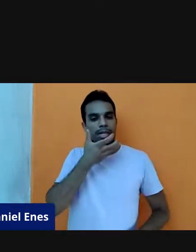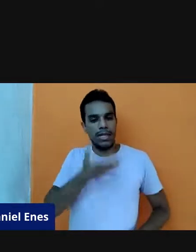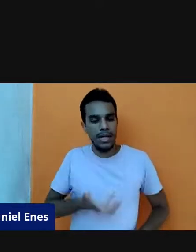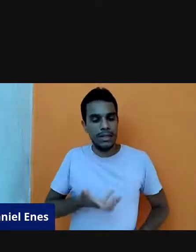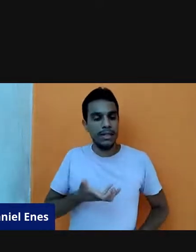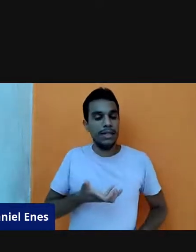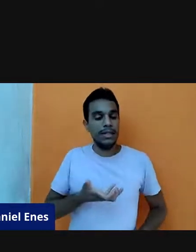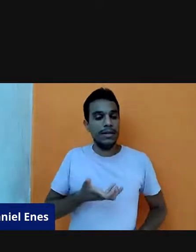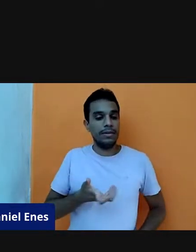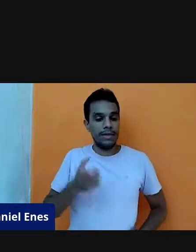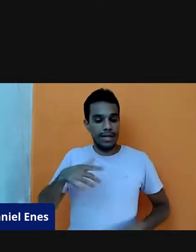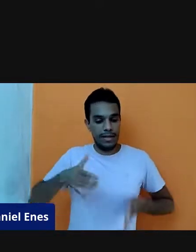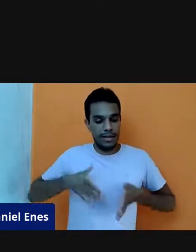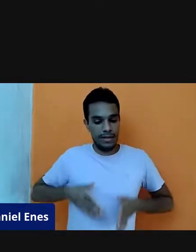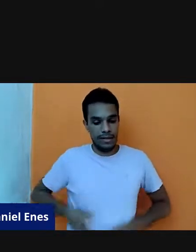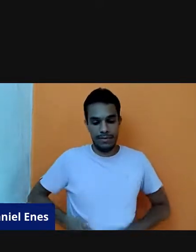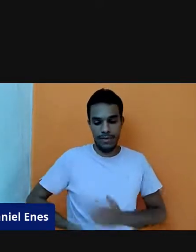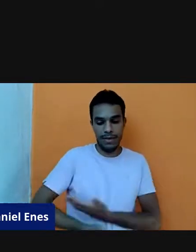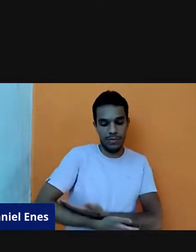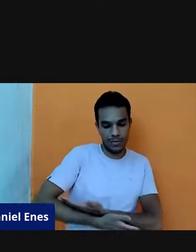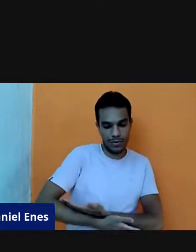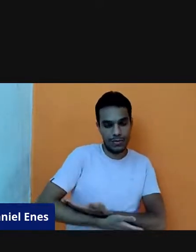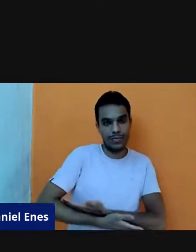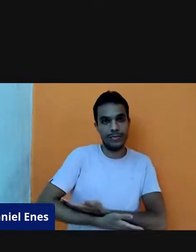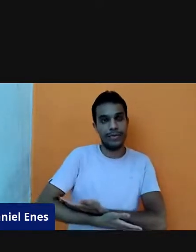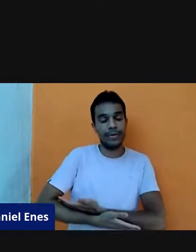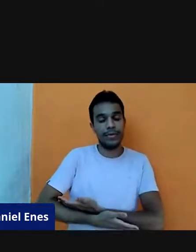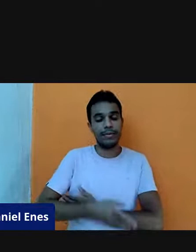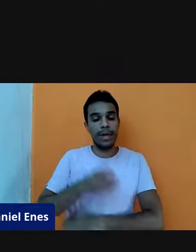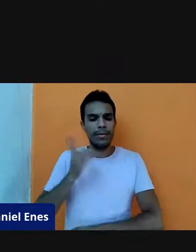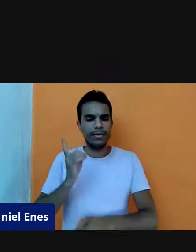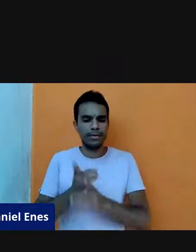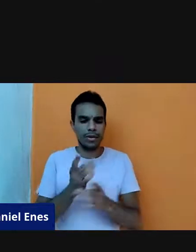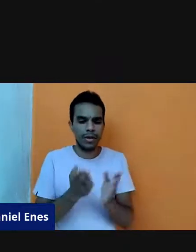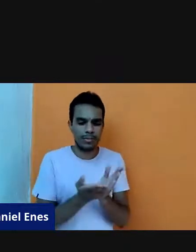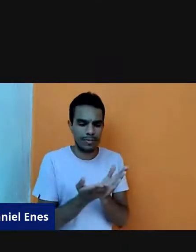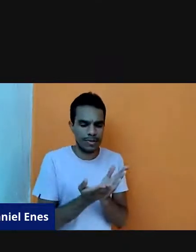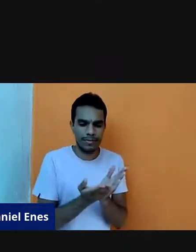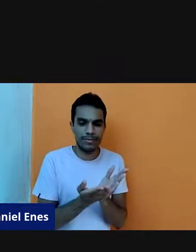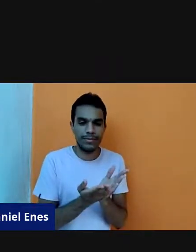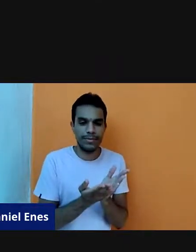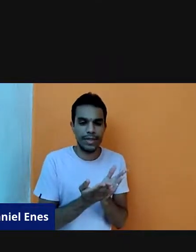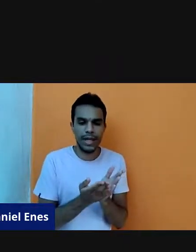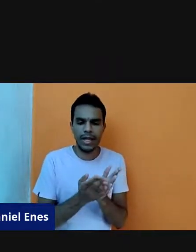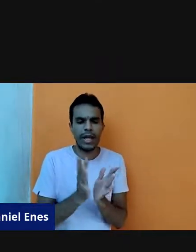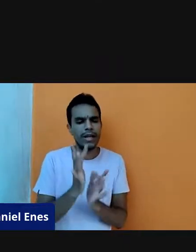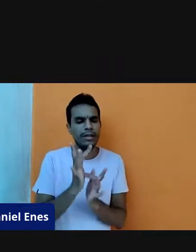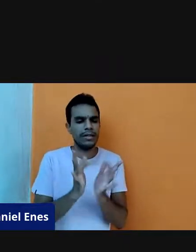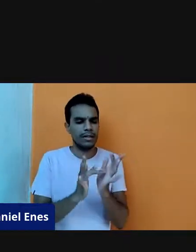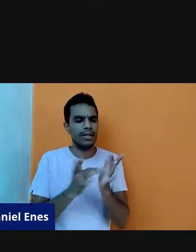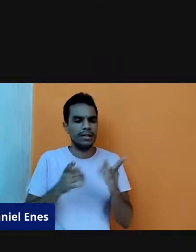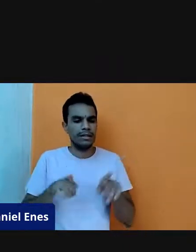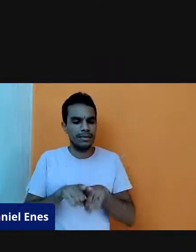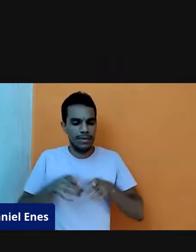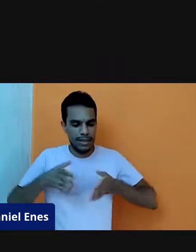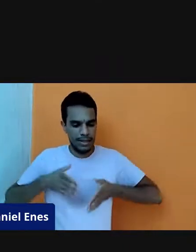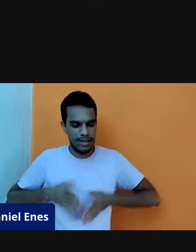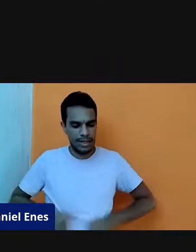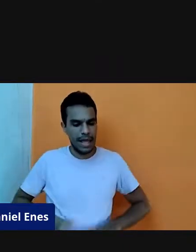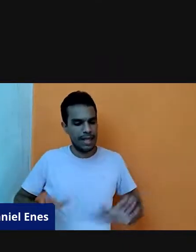criança. Só que enquanto na história bíblica, né, embora Jesus nasça também na